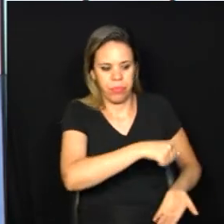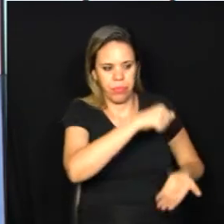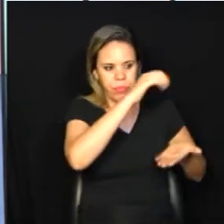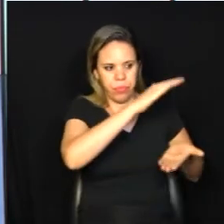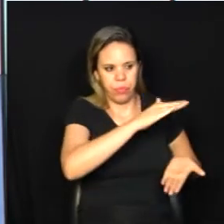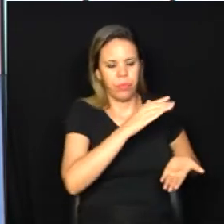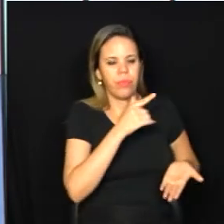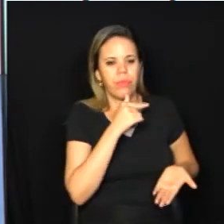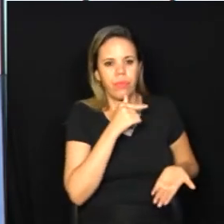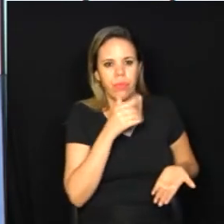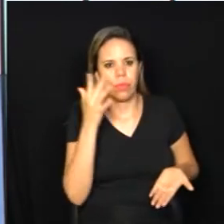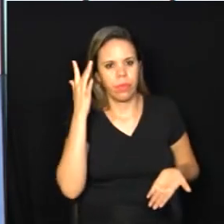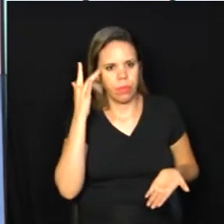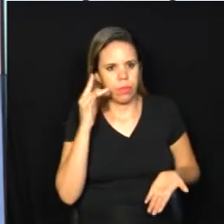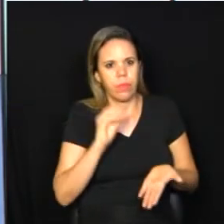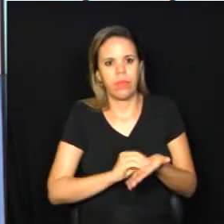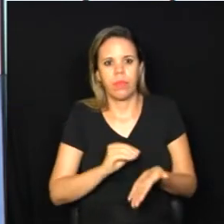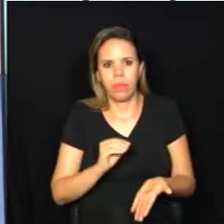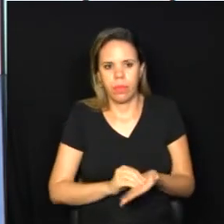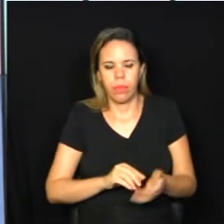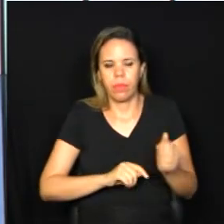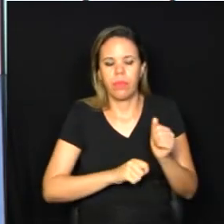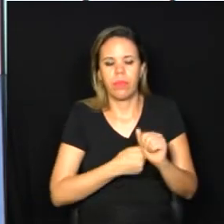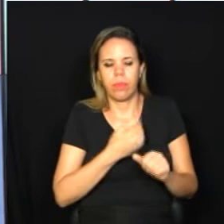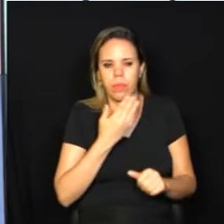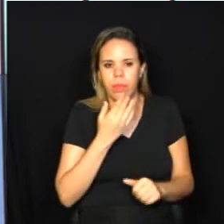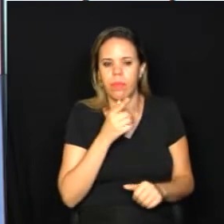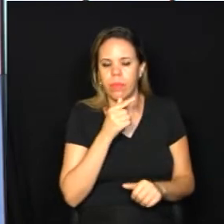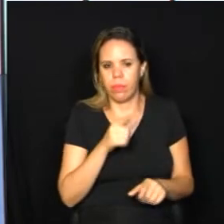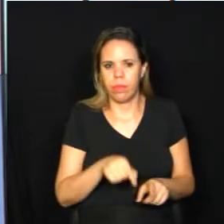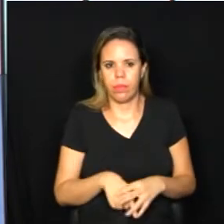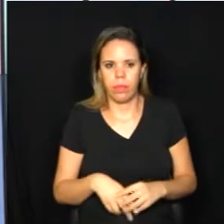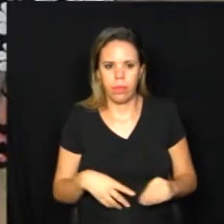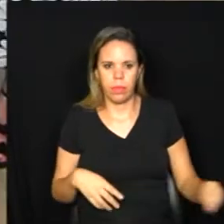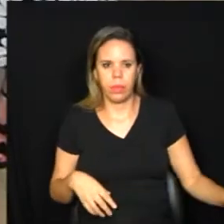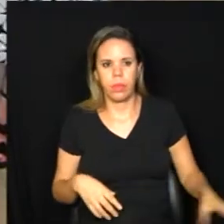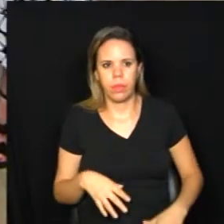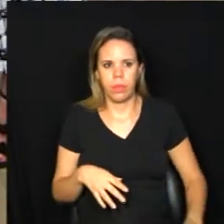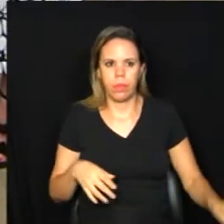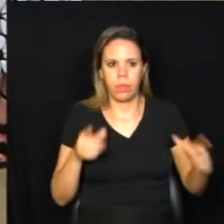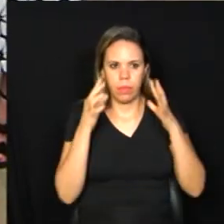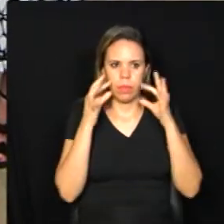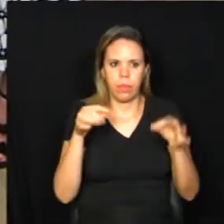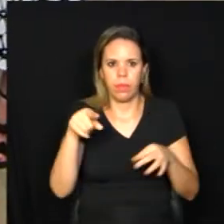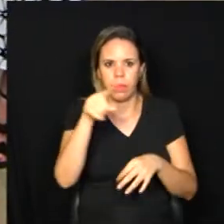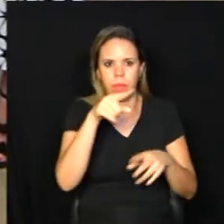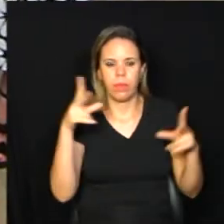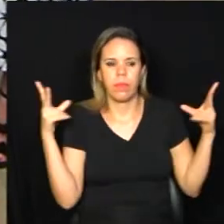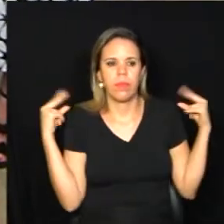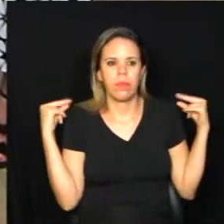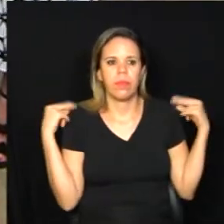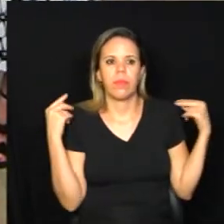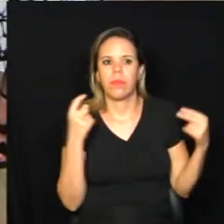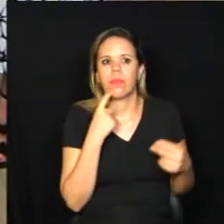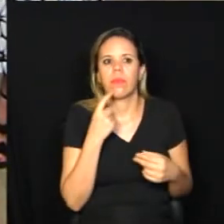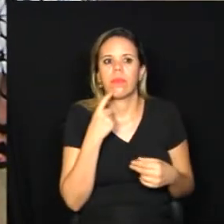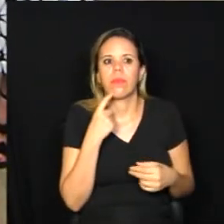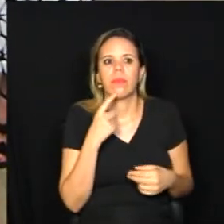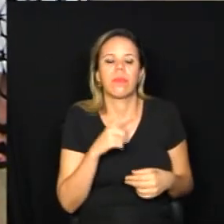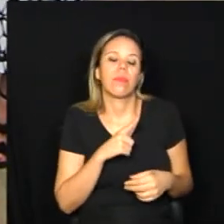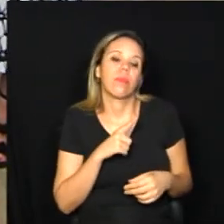porque amanhã nós teremos essa interrupção no fornecimento. E atenção, você motorista de Campinas, hein? A gente